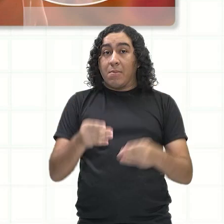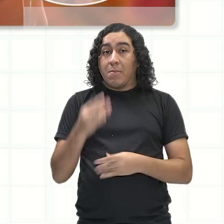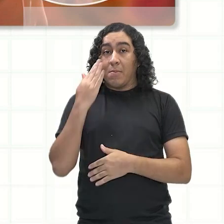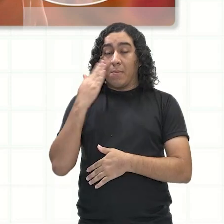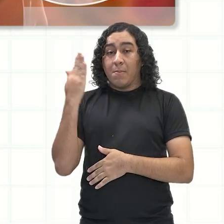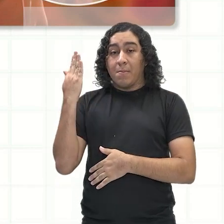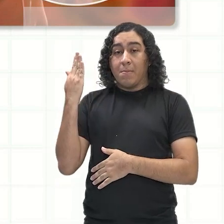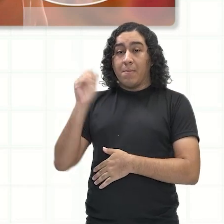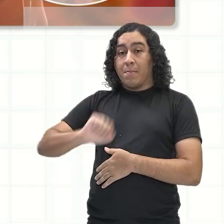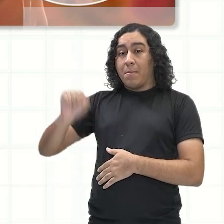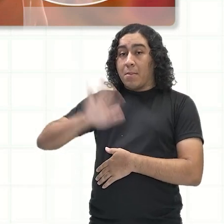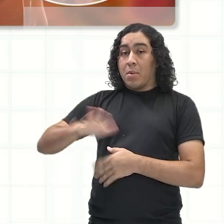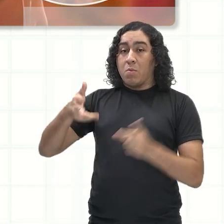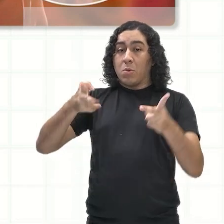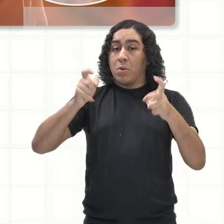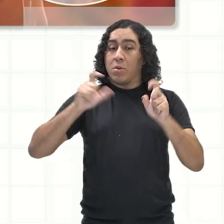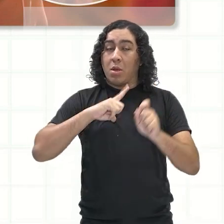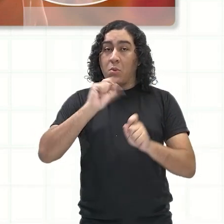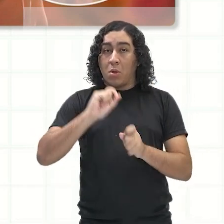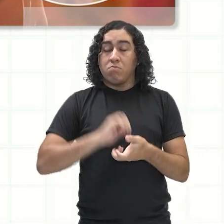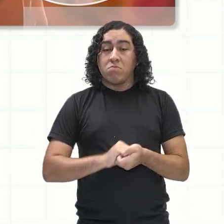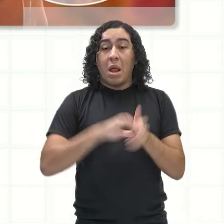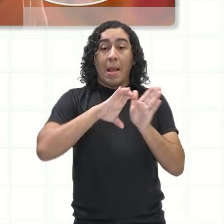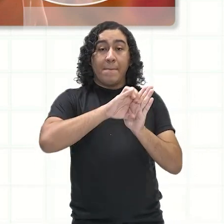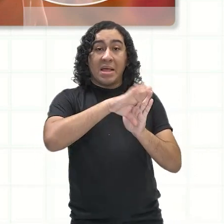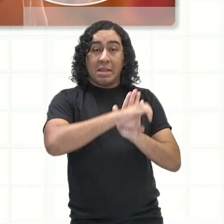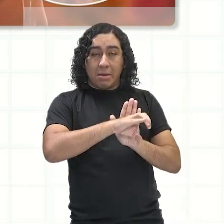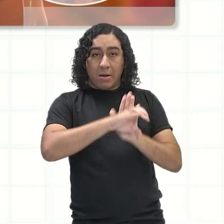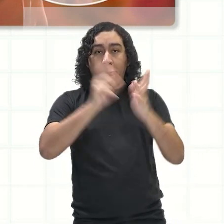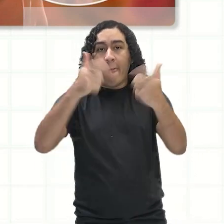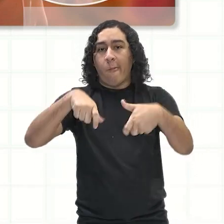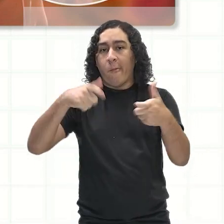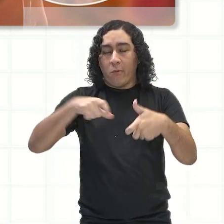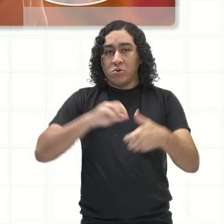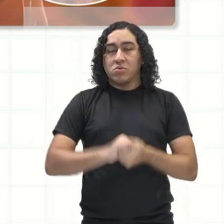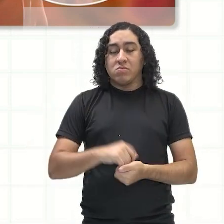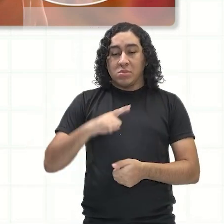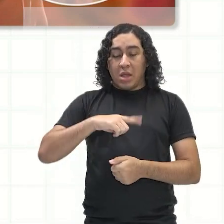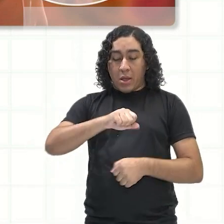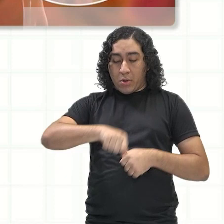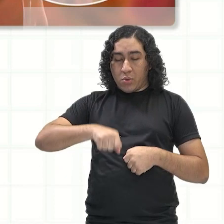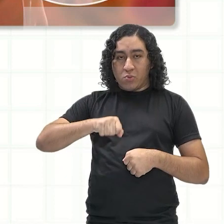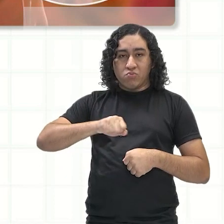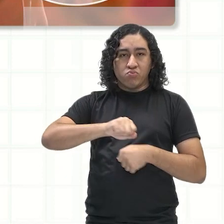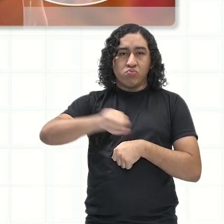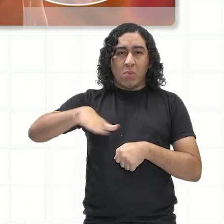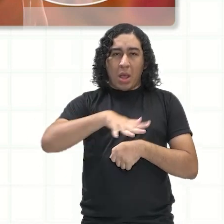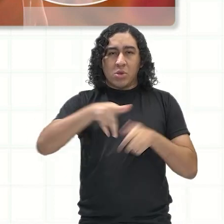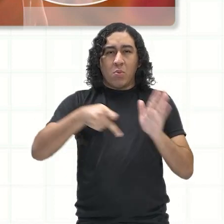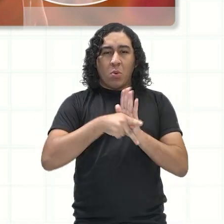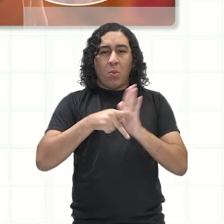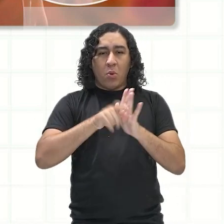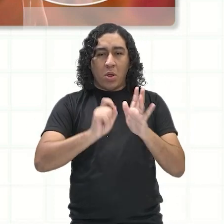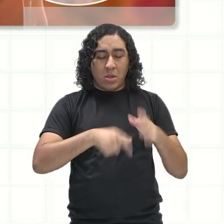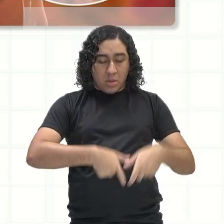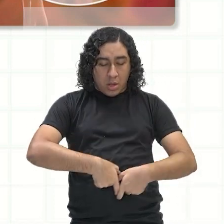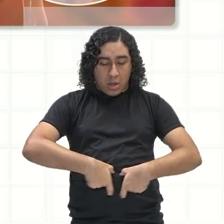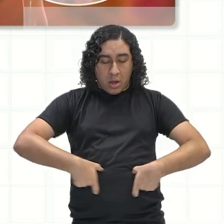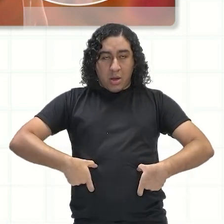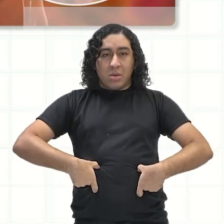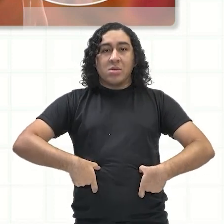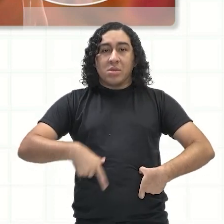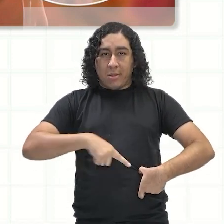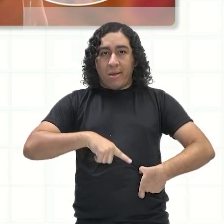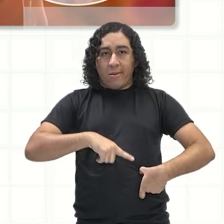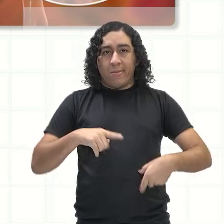você visualiza ali a bactéria, né, localizada nessa região do trato ali do sistema genital.